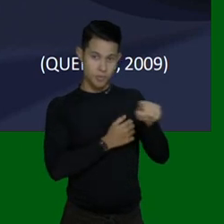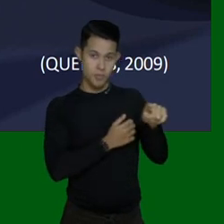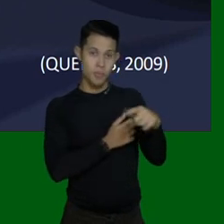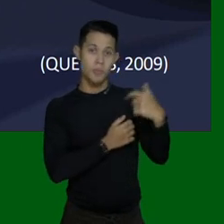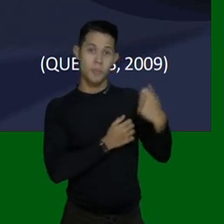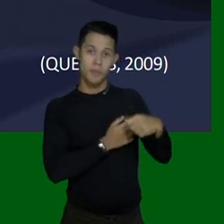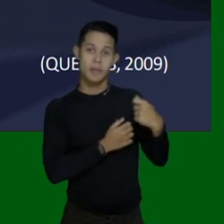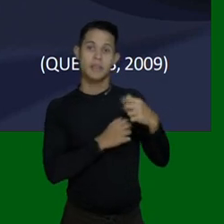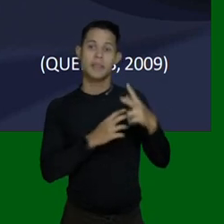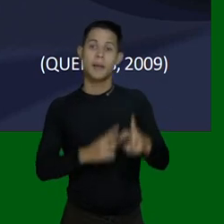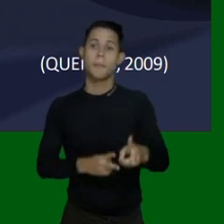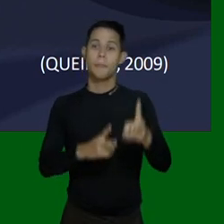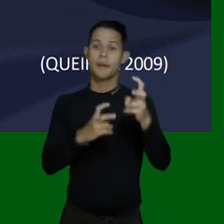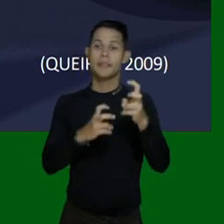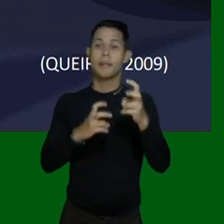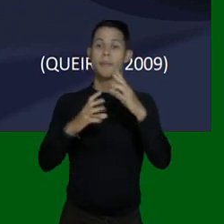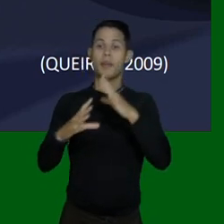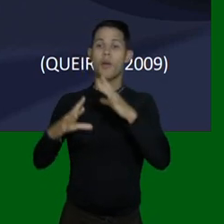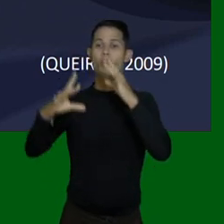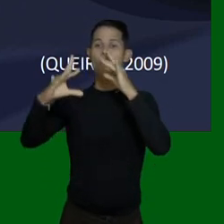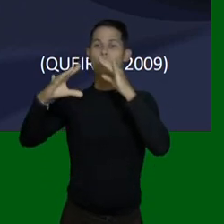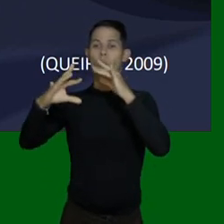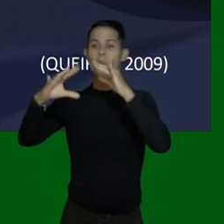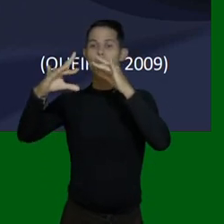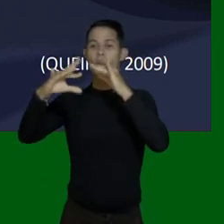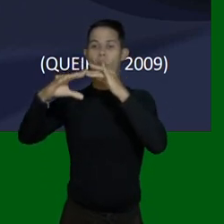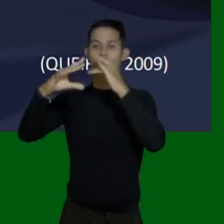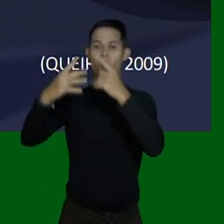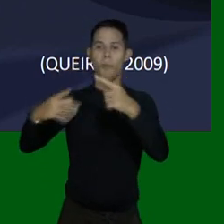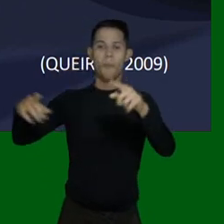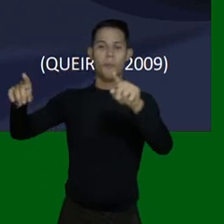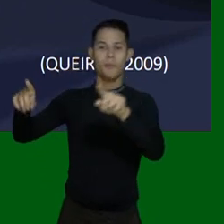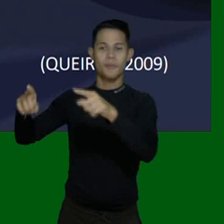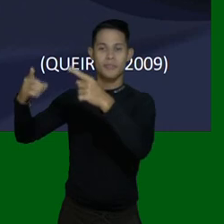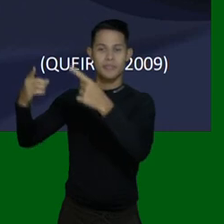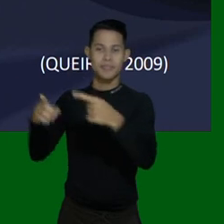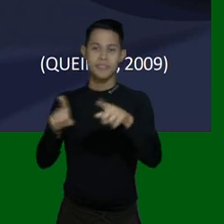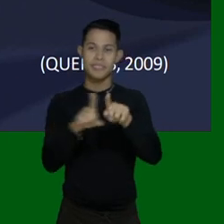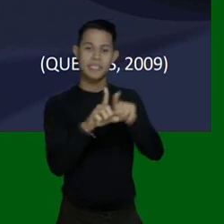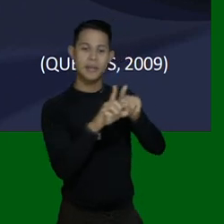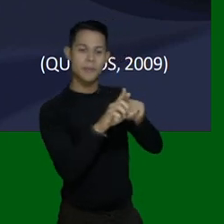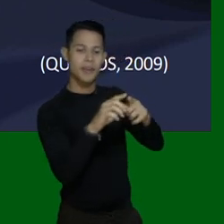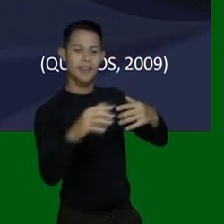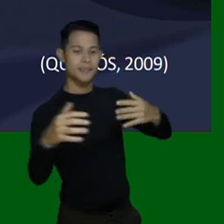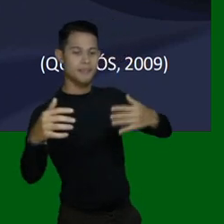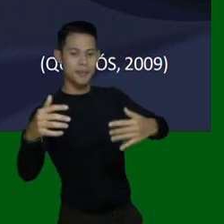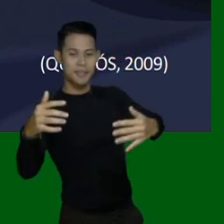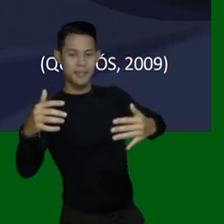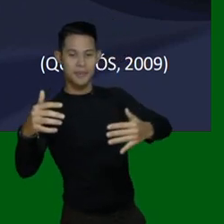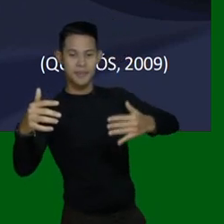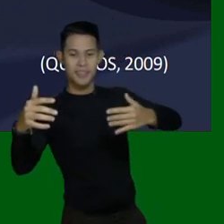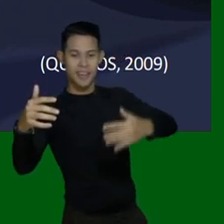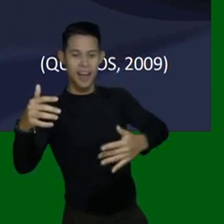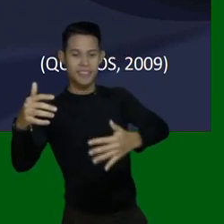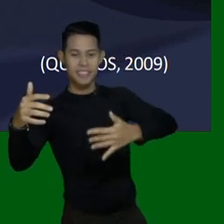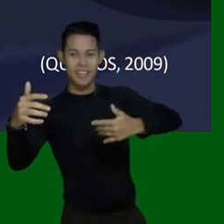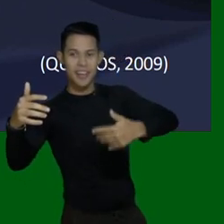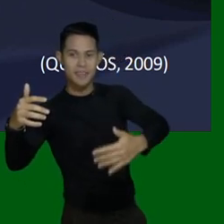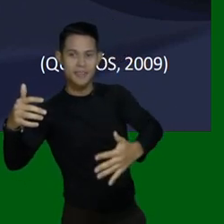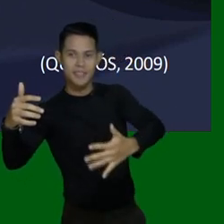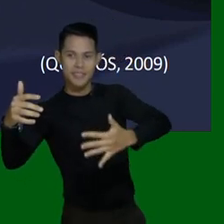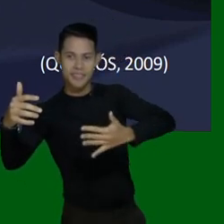sopros de flauta e cordas de arpa e quando a gente trabalha com consciência fonológica